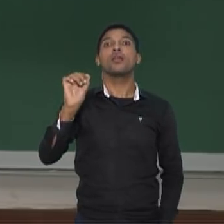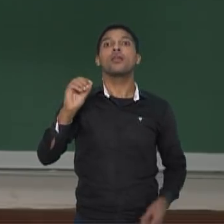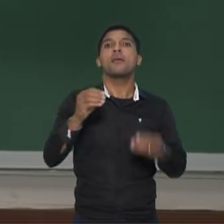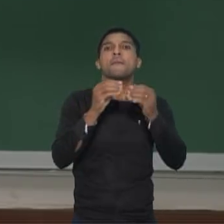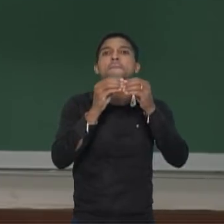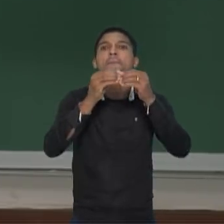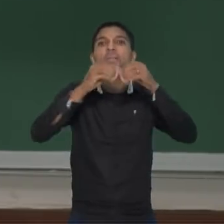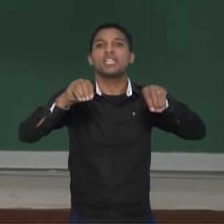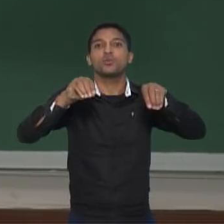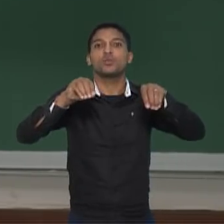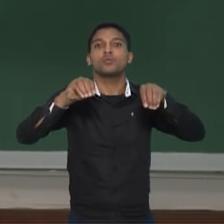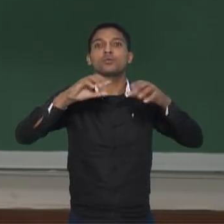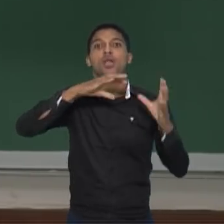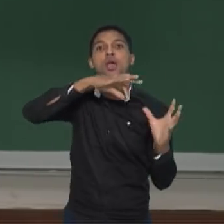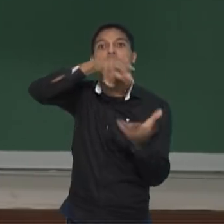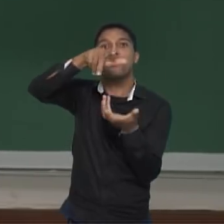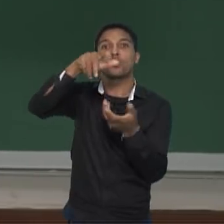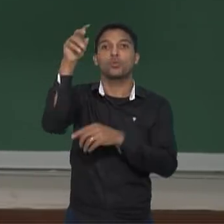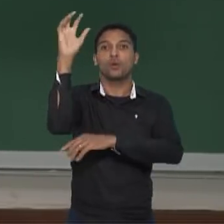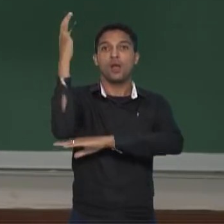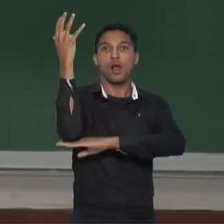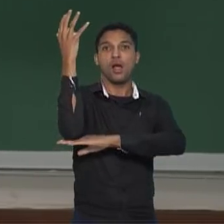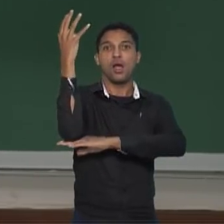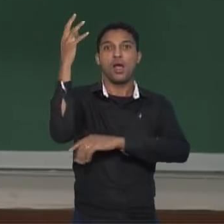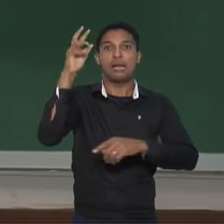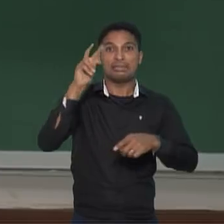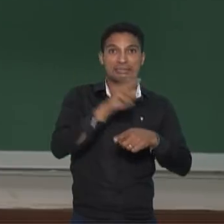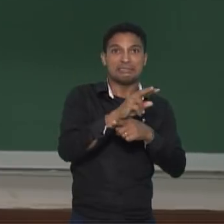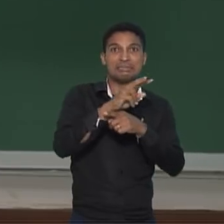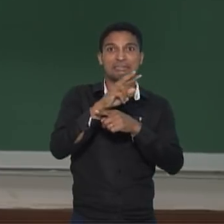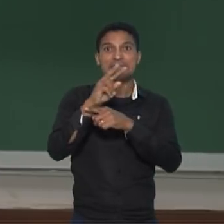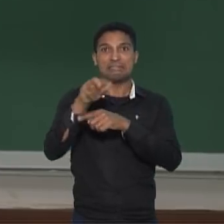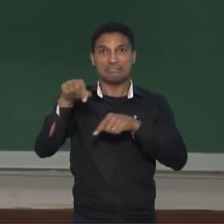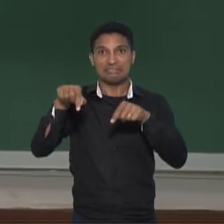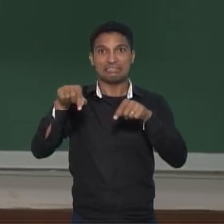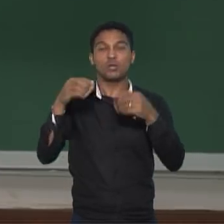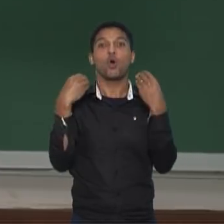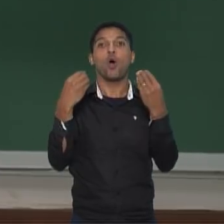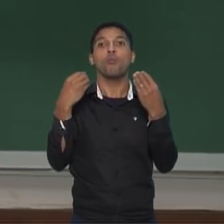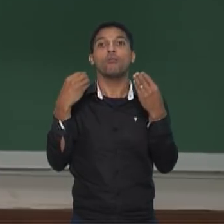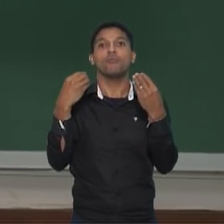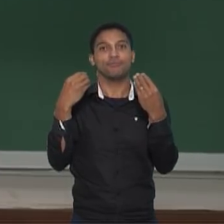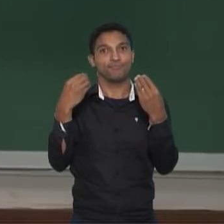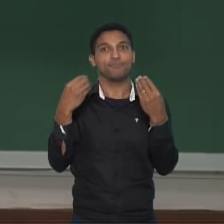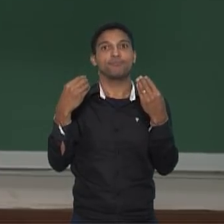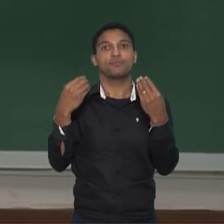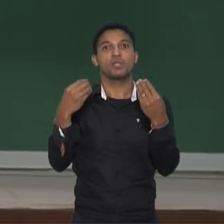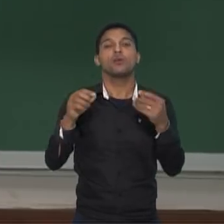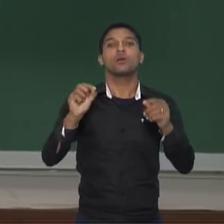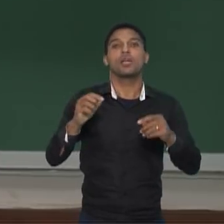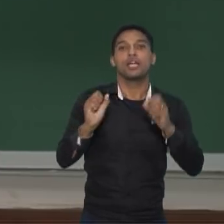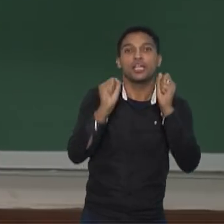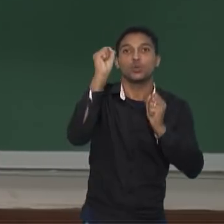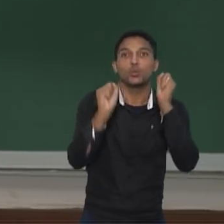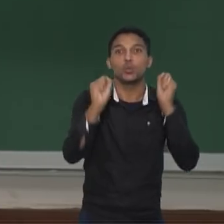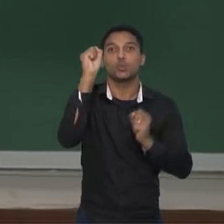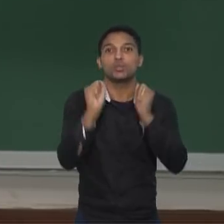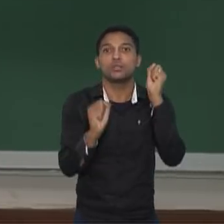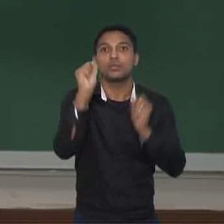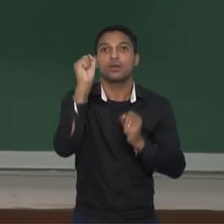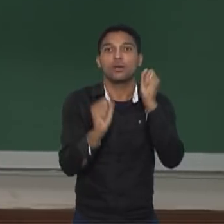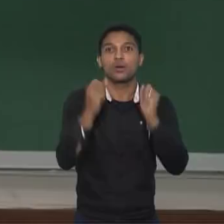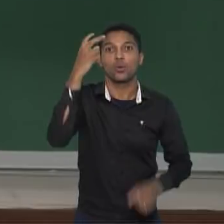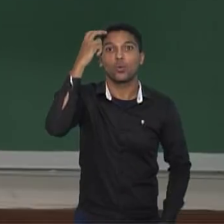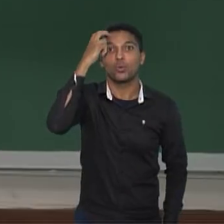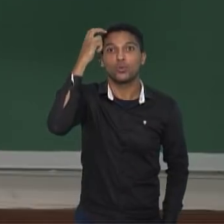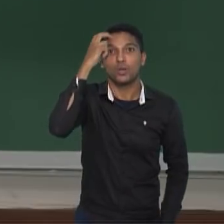meio ambiente e tal. Então, a gente falou dessa indústria cultural que vai transformar a cultura em